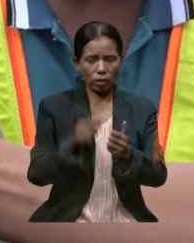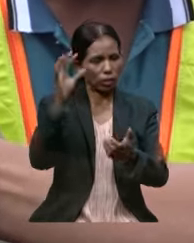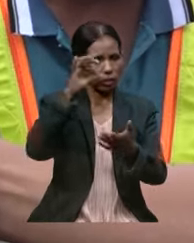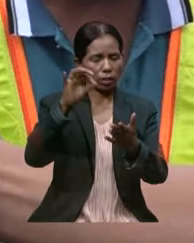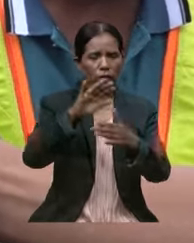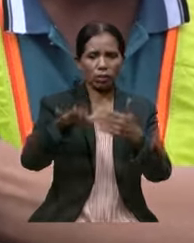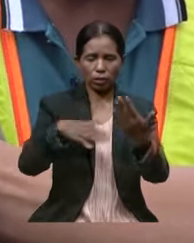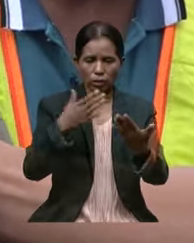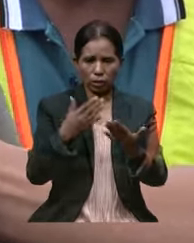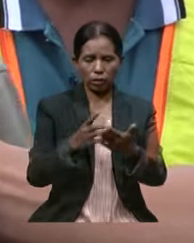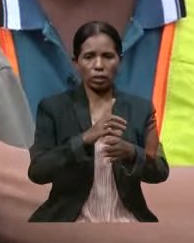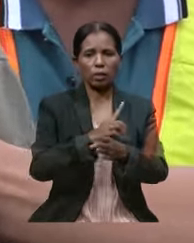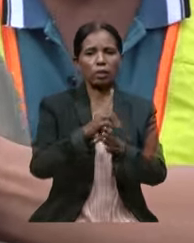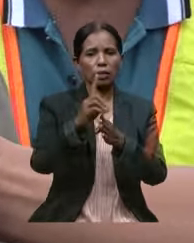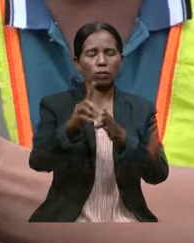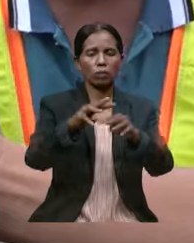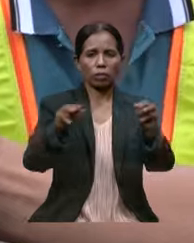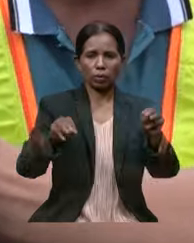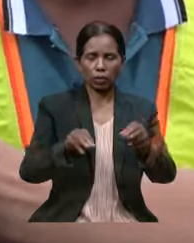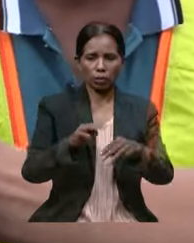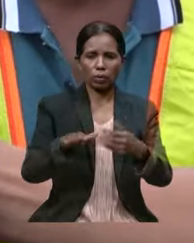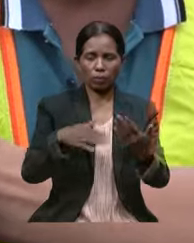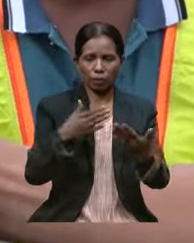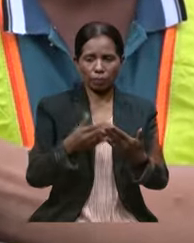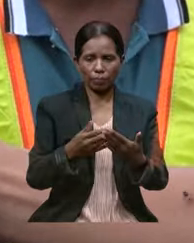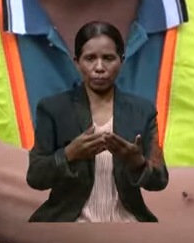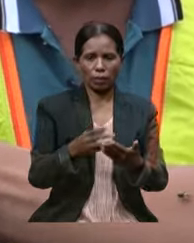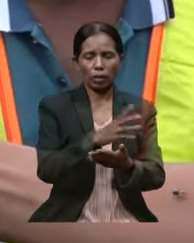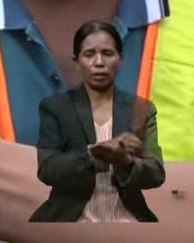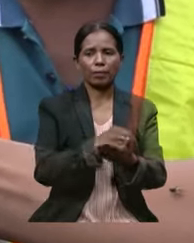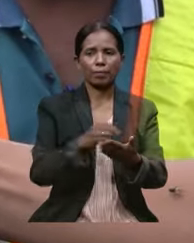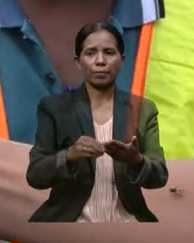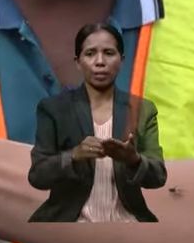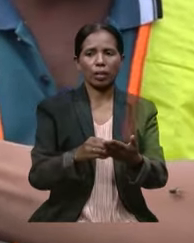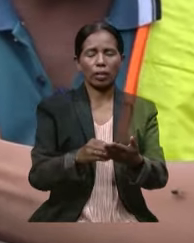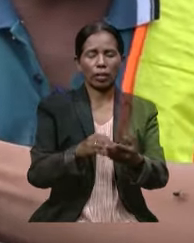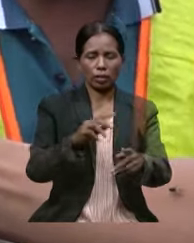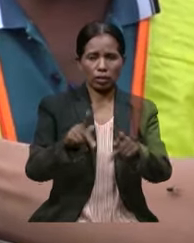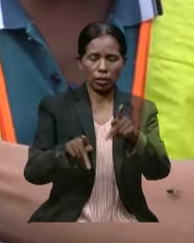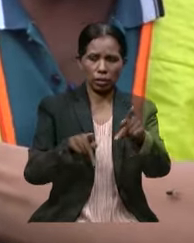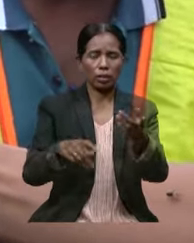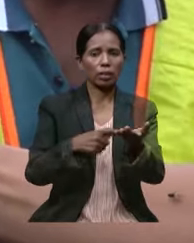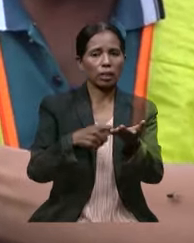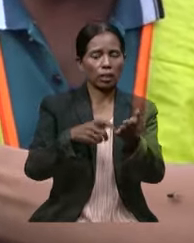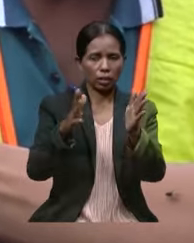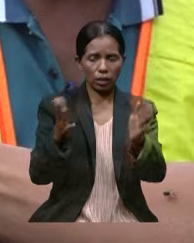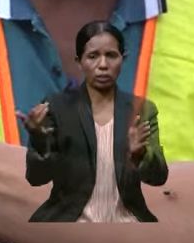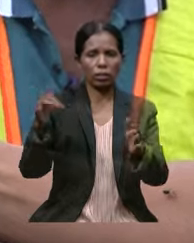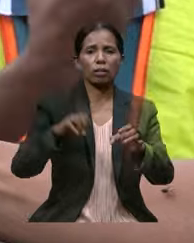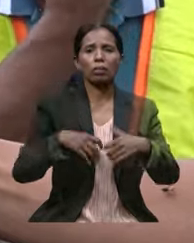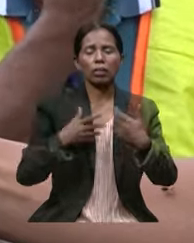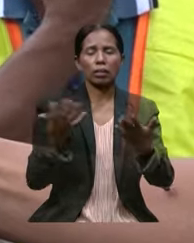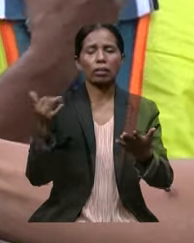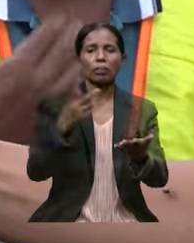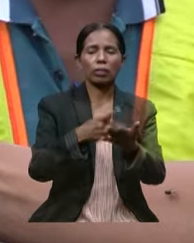ne, diretor municipio, engenheiro destacado sira ia municipio ne. O insamak sira bele,